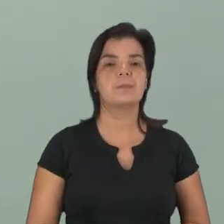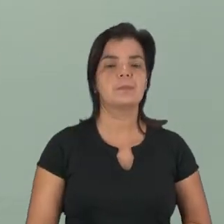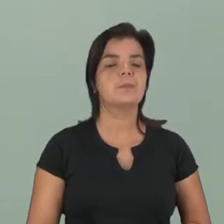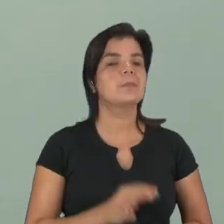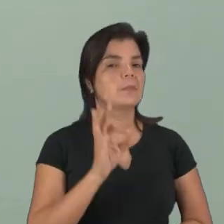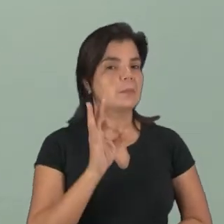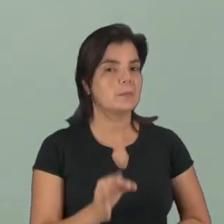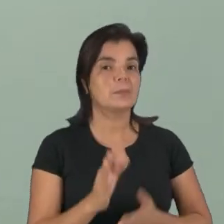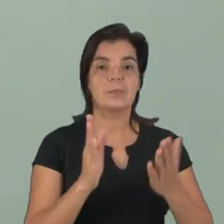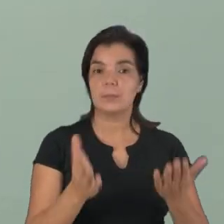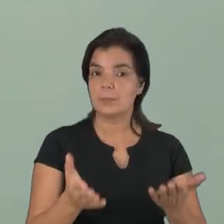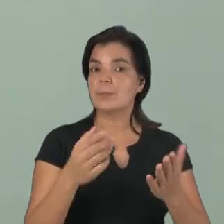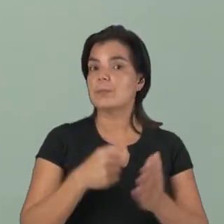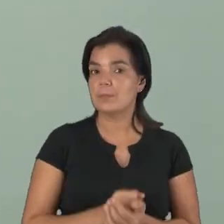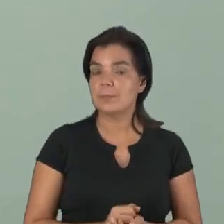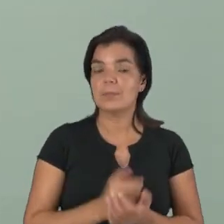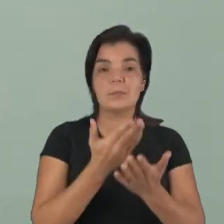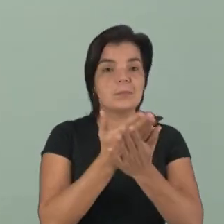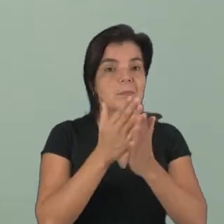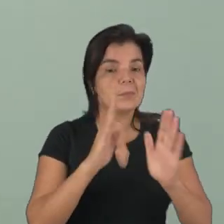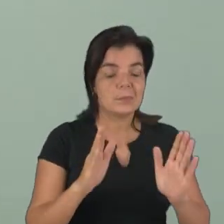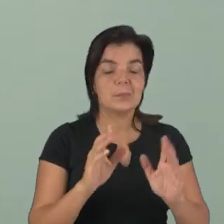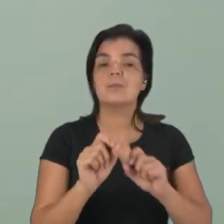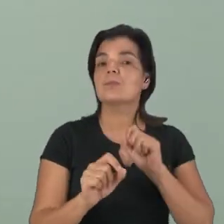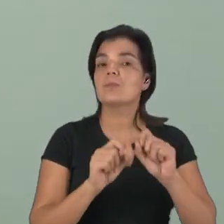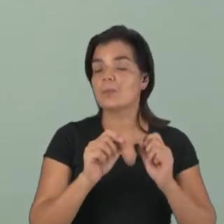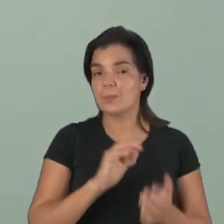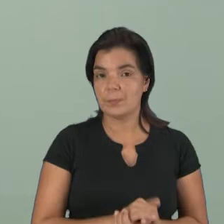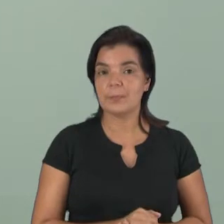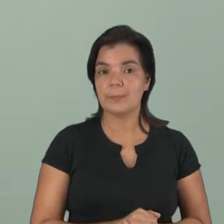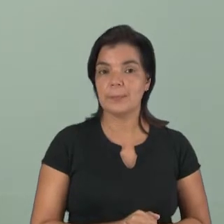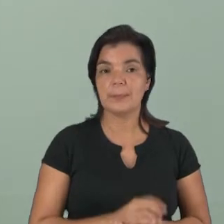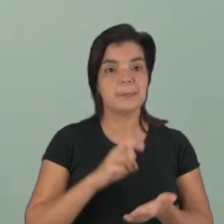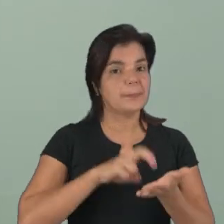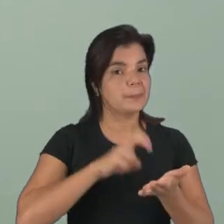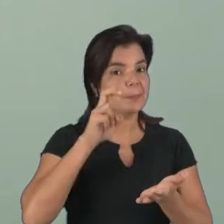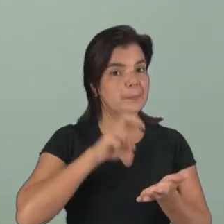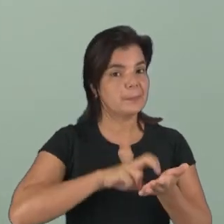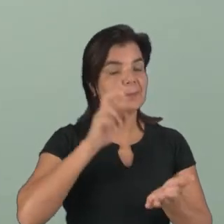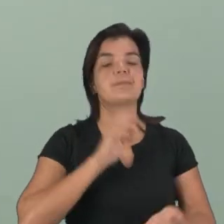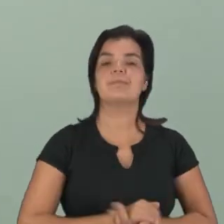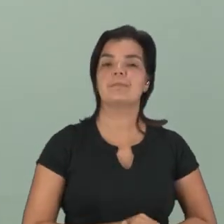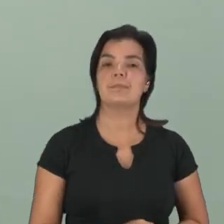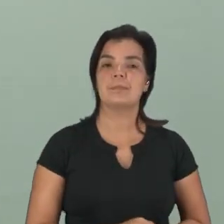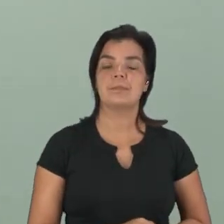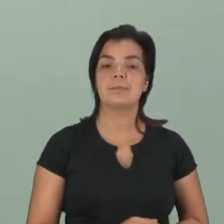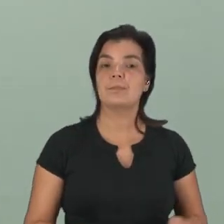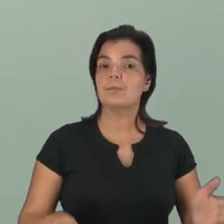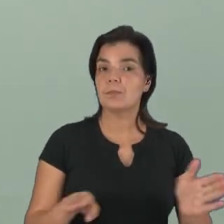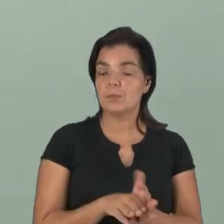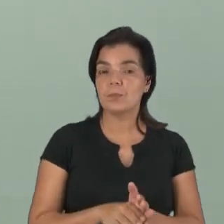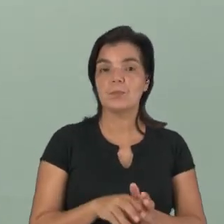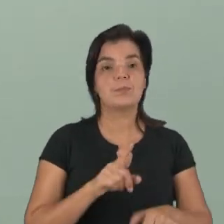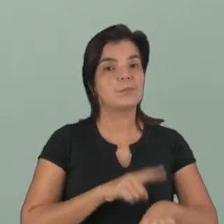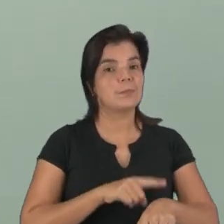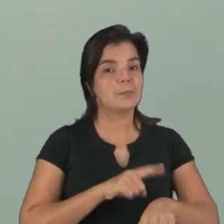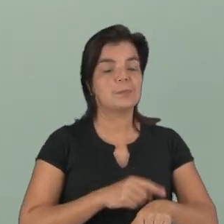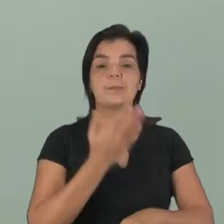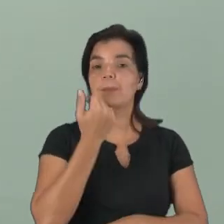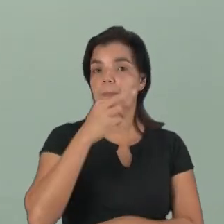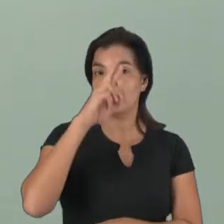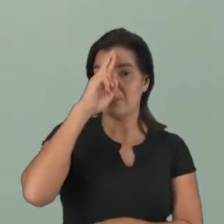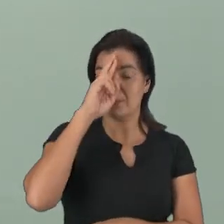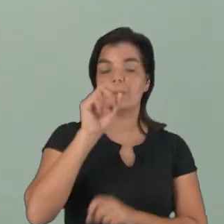certo então já está acabando aqui a parte da manhã quando chegou a hora do almoço